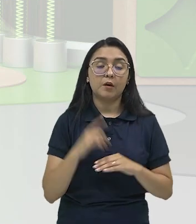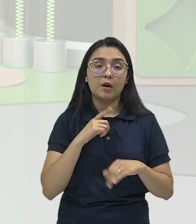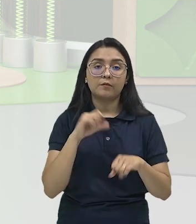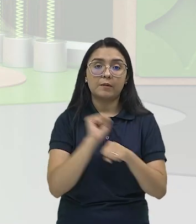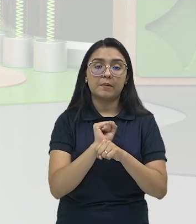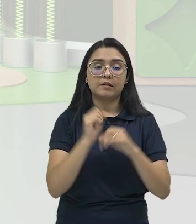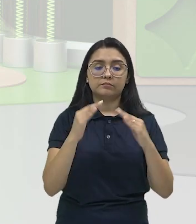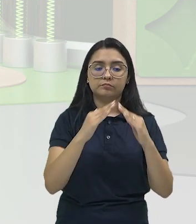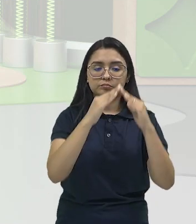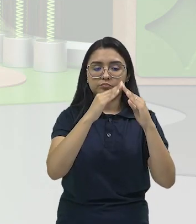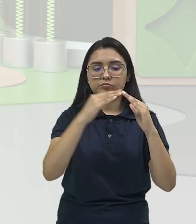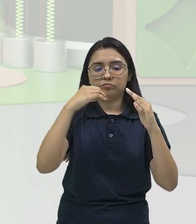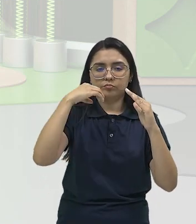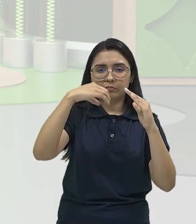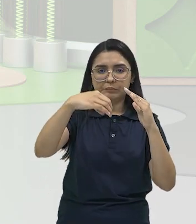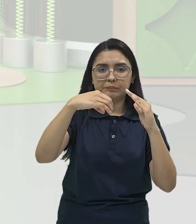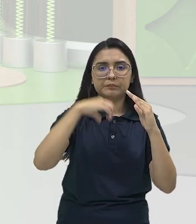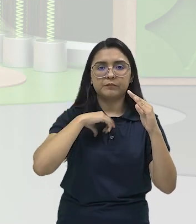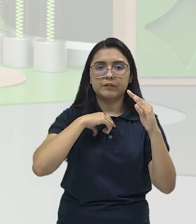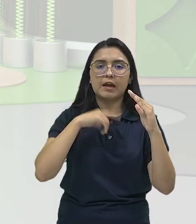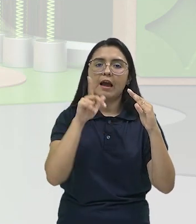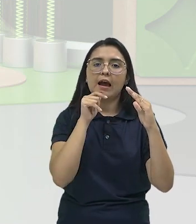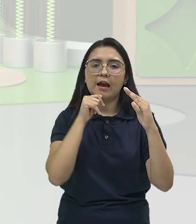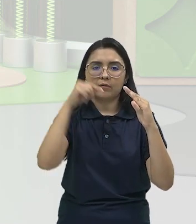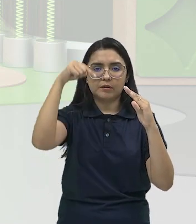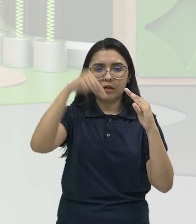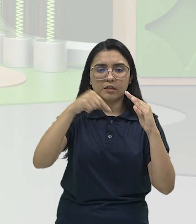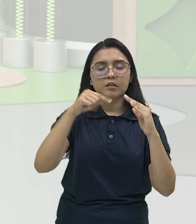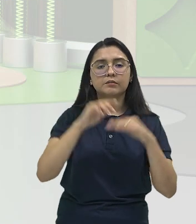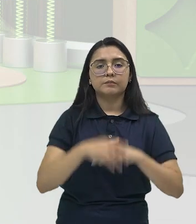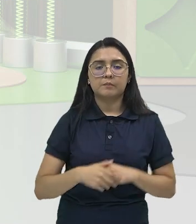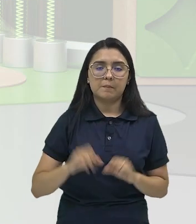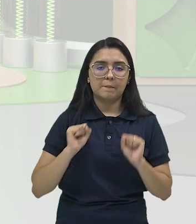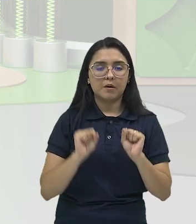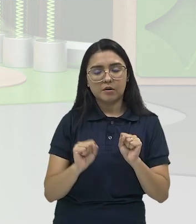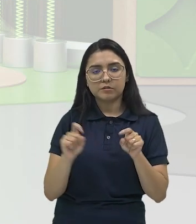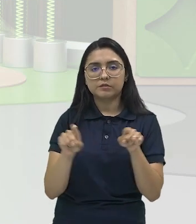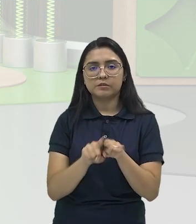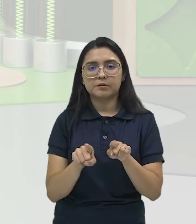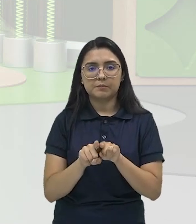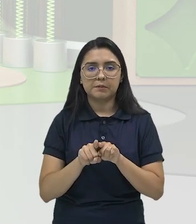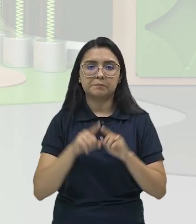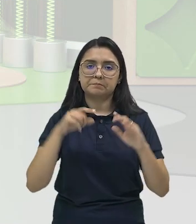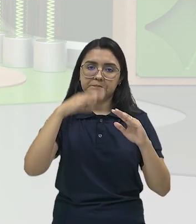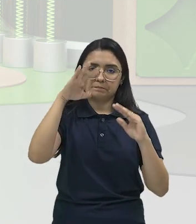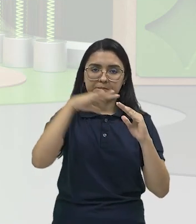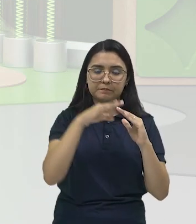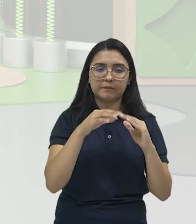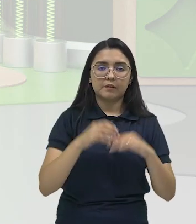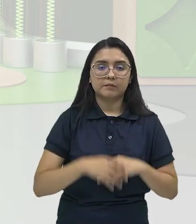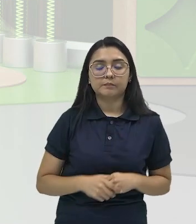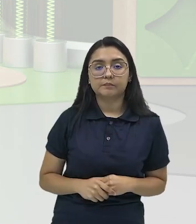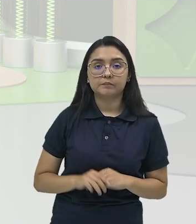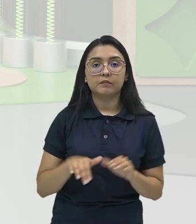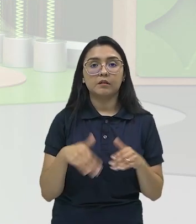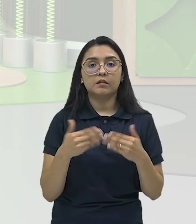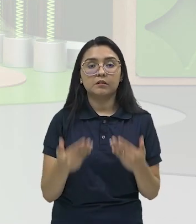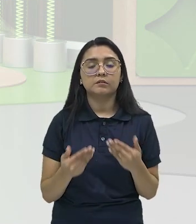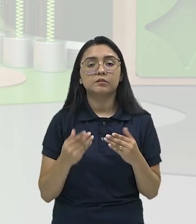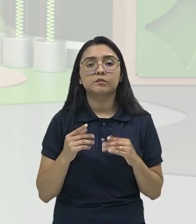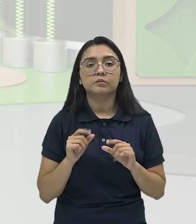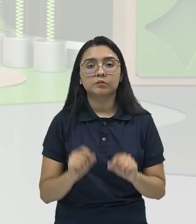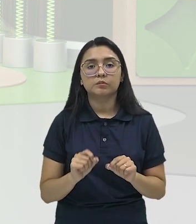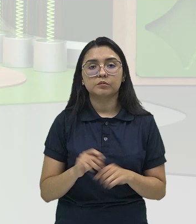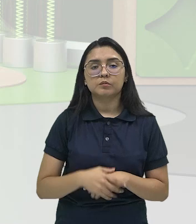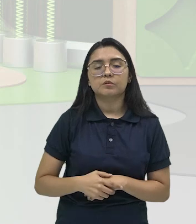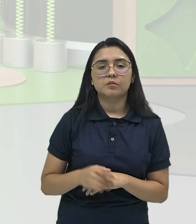água e aí toda a água empoçada pode se tornar um criadouro do mosquito Aedes aegypti. Gente, basta